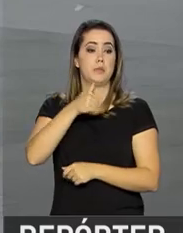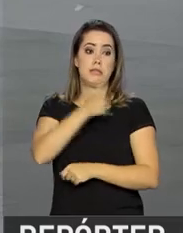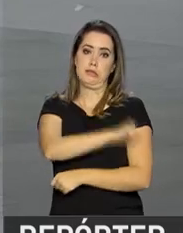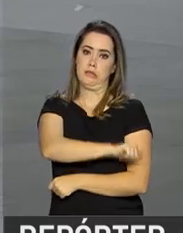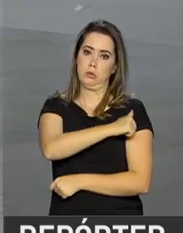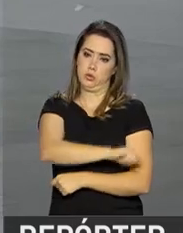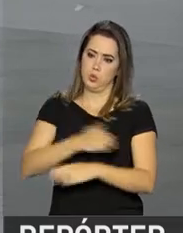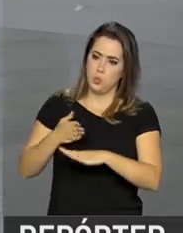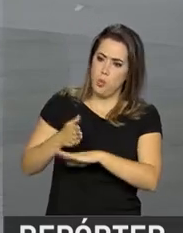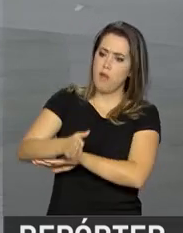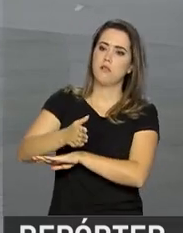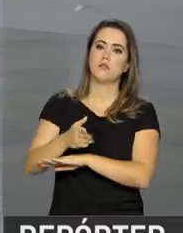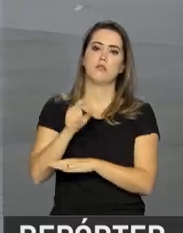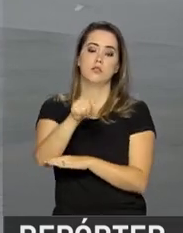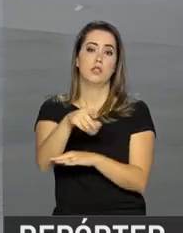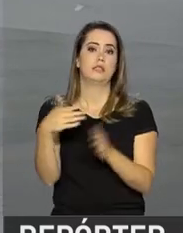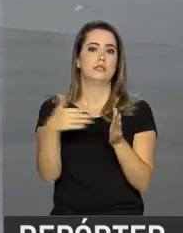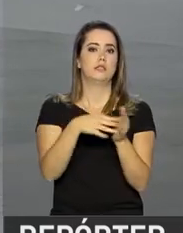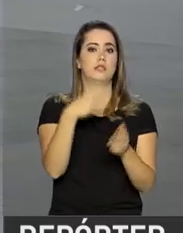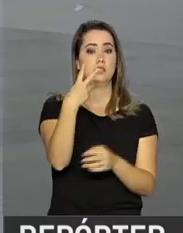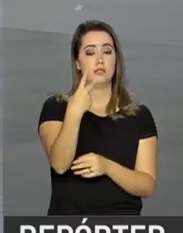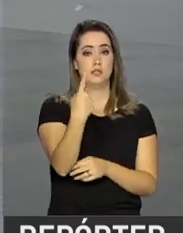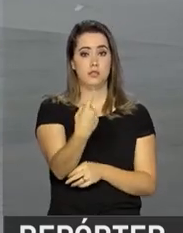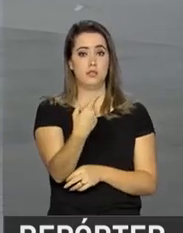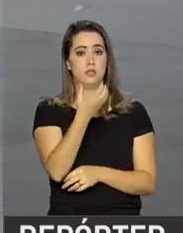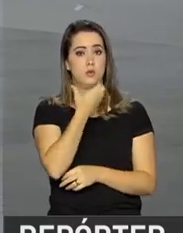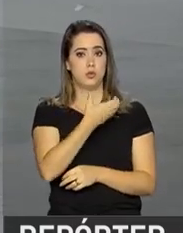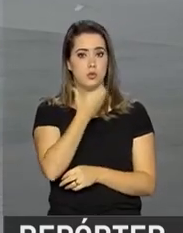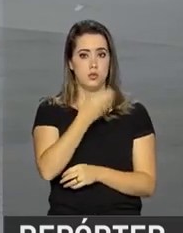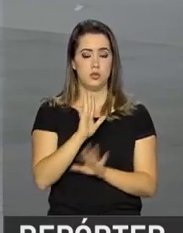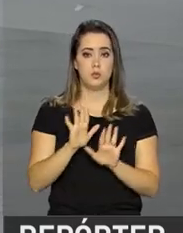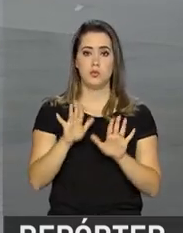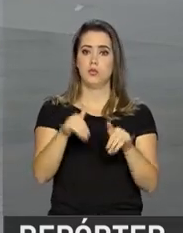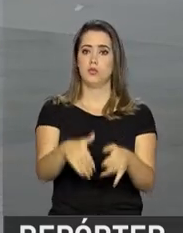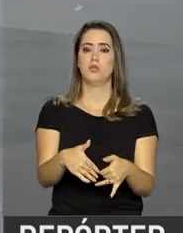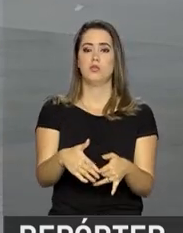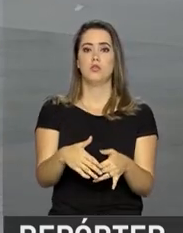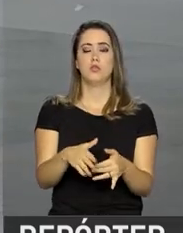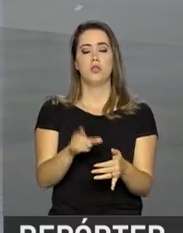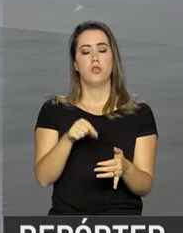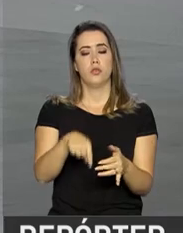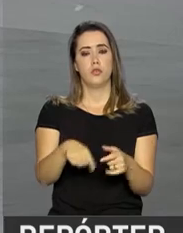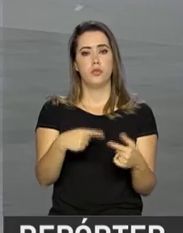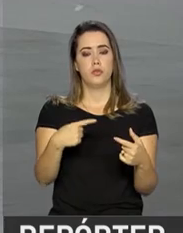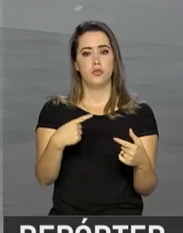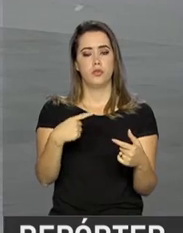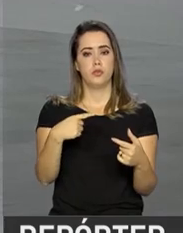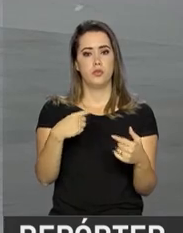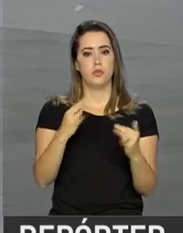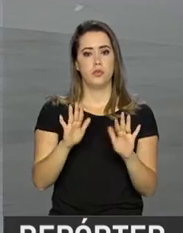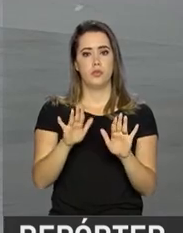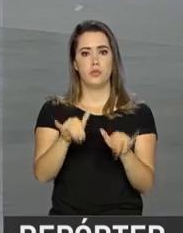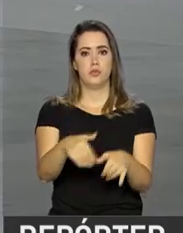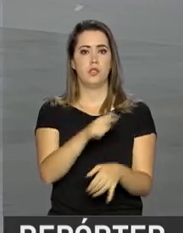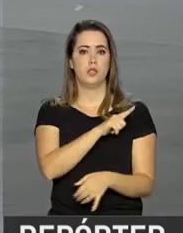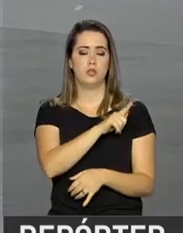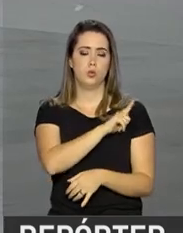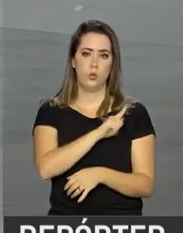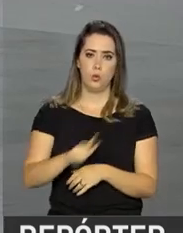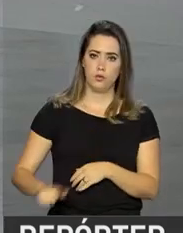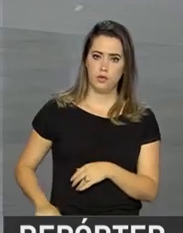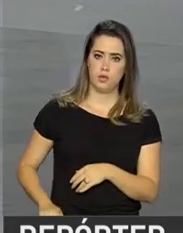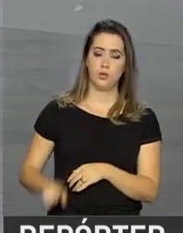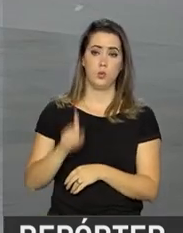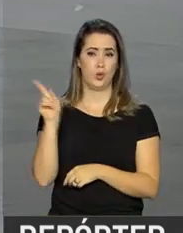até 31 de dezembro deste ano quando se encerra o mandato do governador luiz fernando pezão o interventor